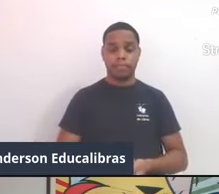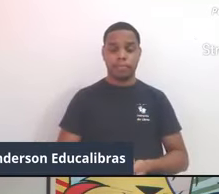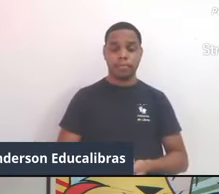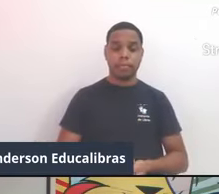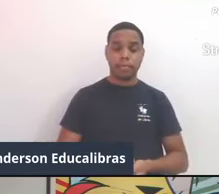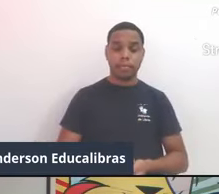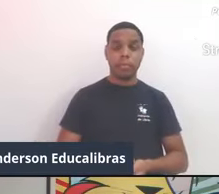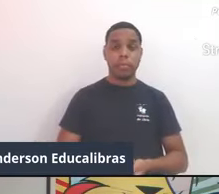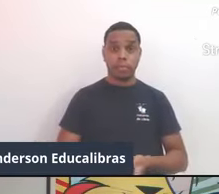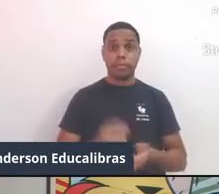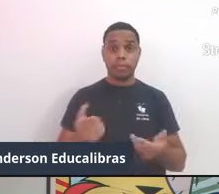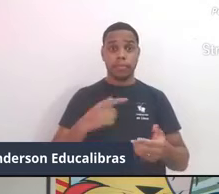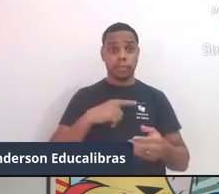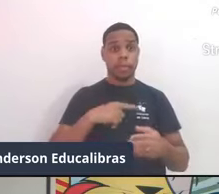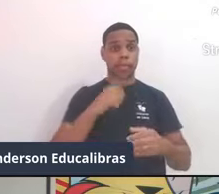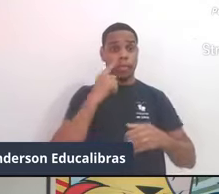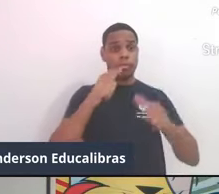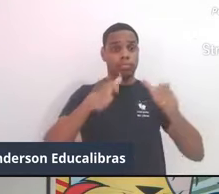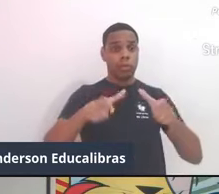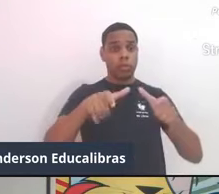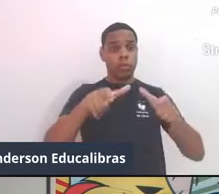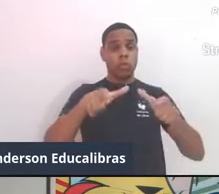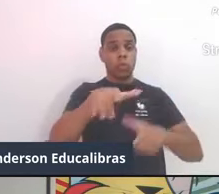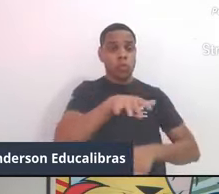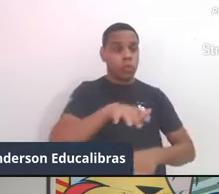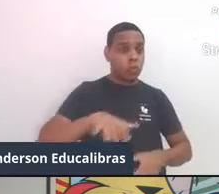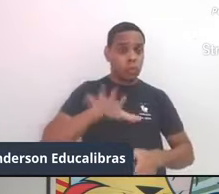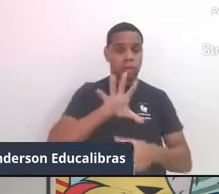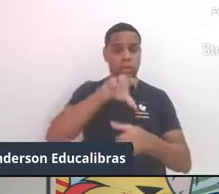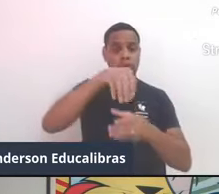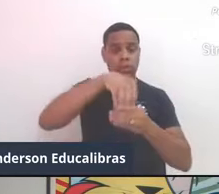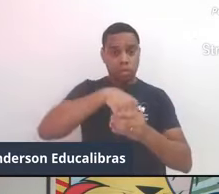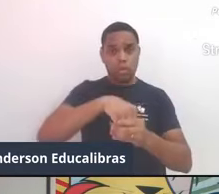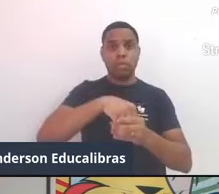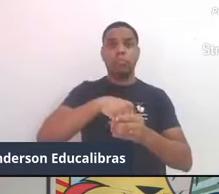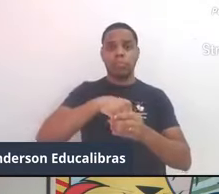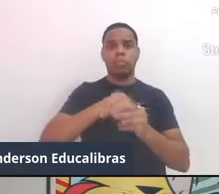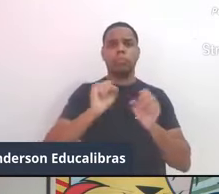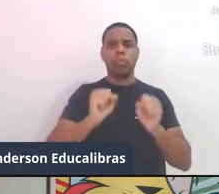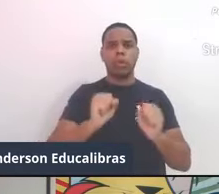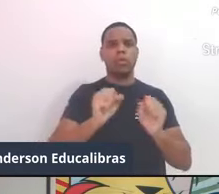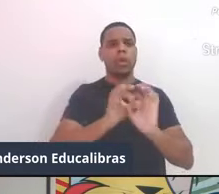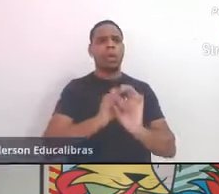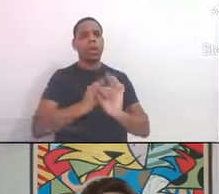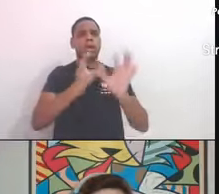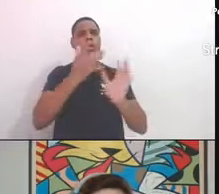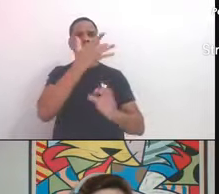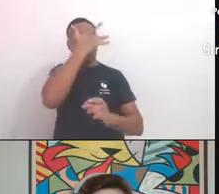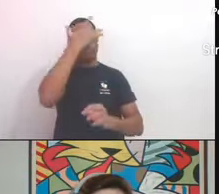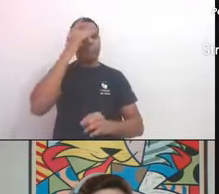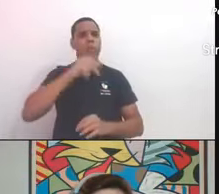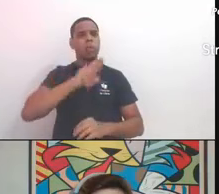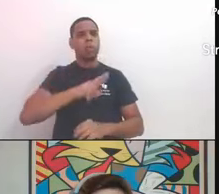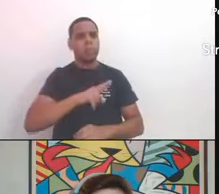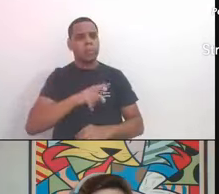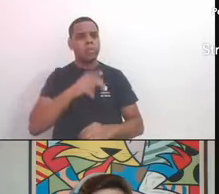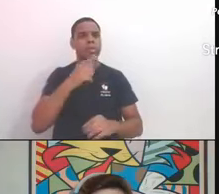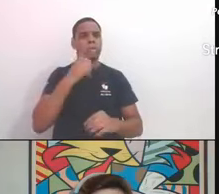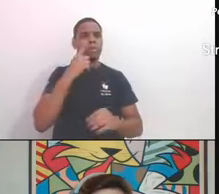a infraestrutura necessária, tudo que é importante ser colocado à disposição nossos